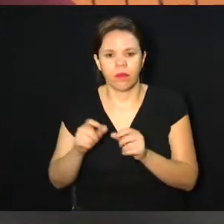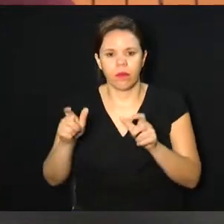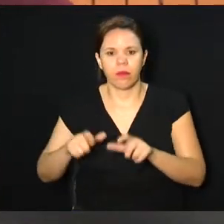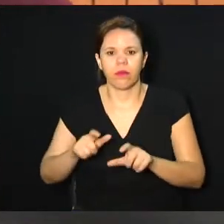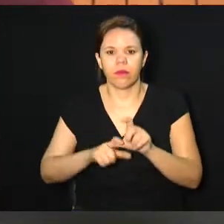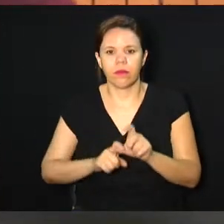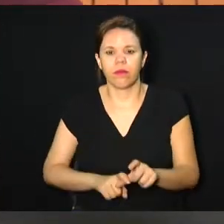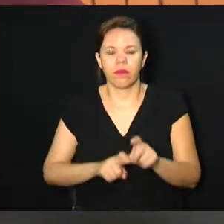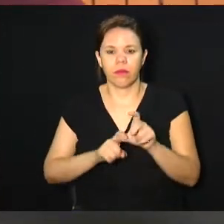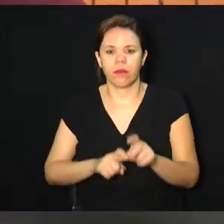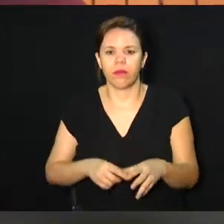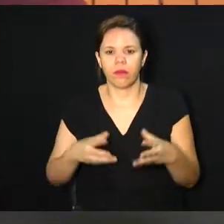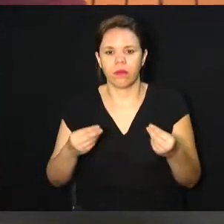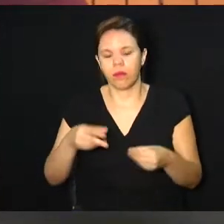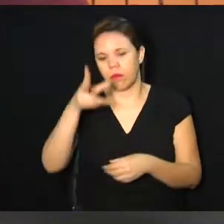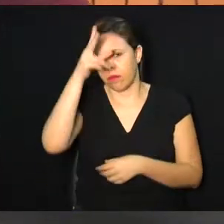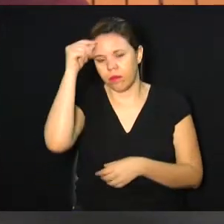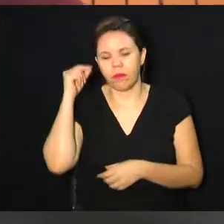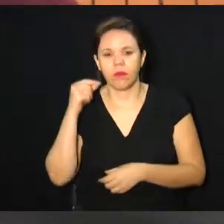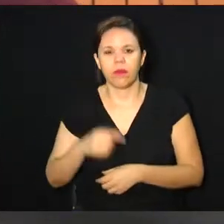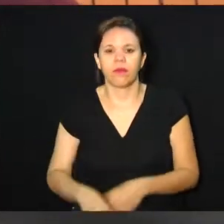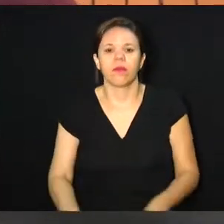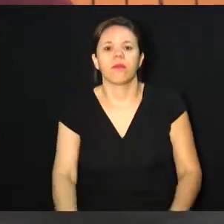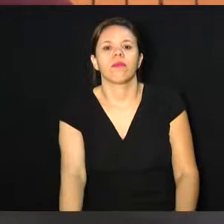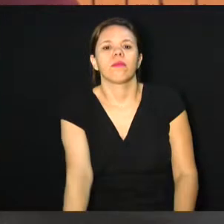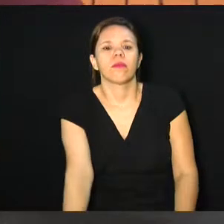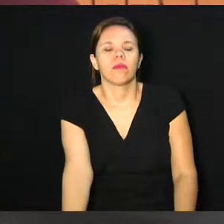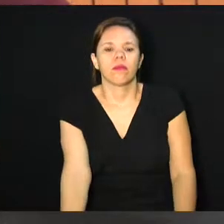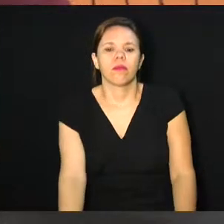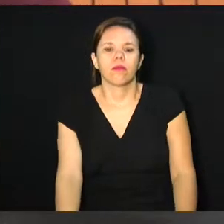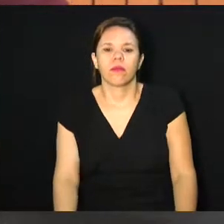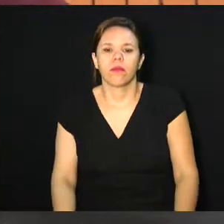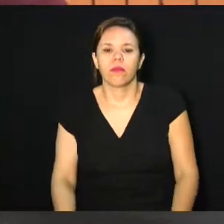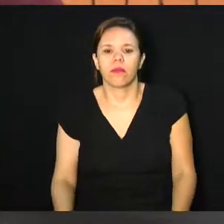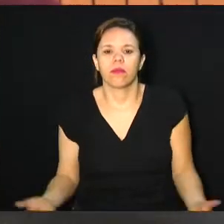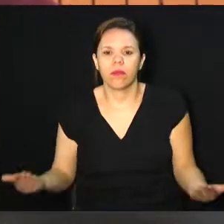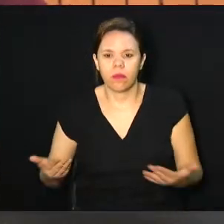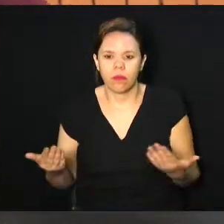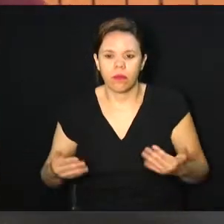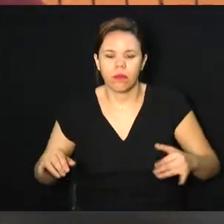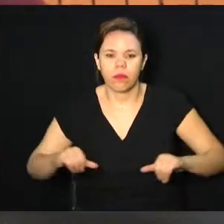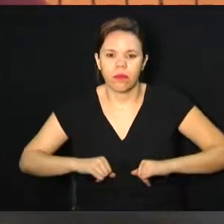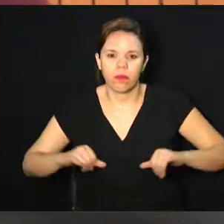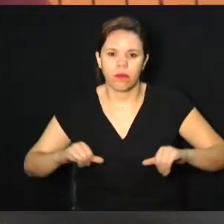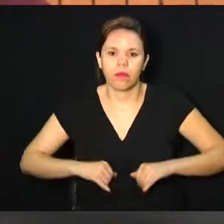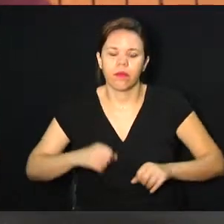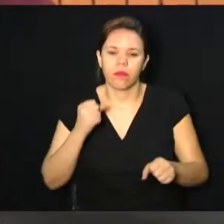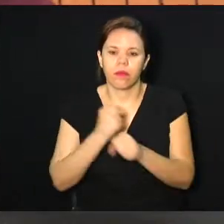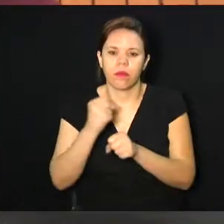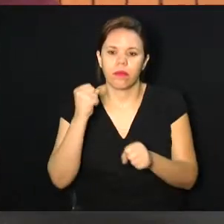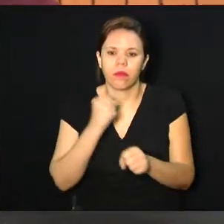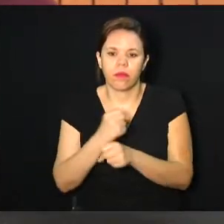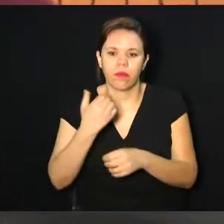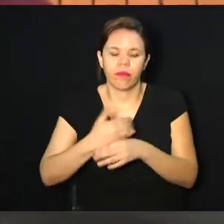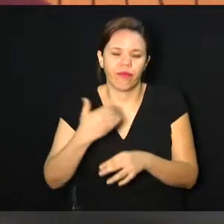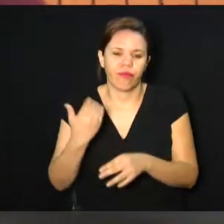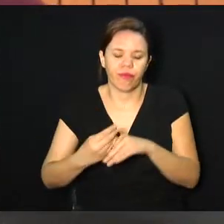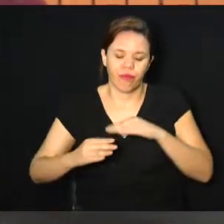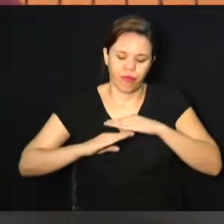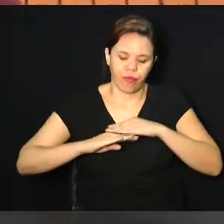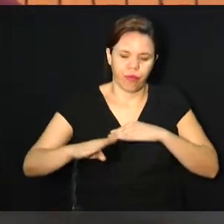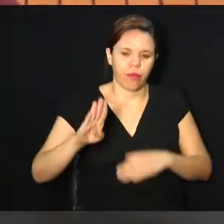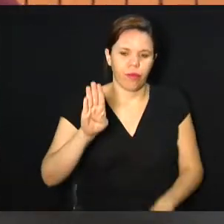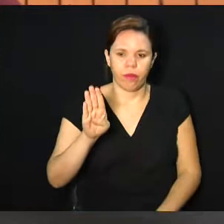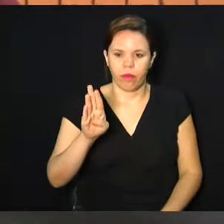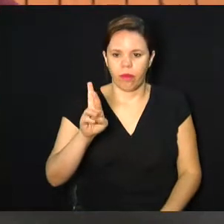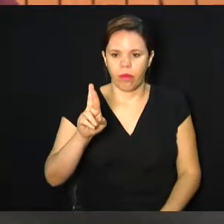do transporte público e que agora está sofrendo muito com as obras do BRT. Então, a gente foi lá,